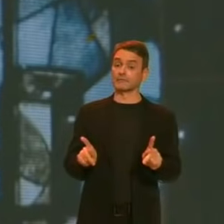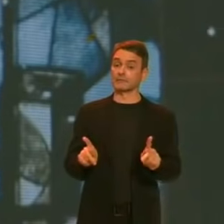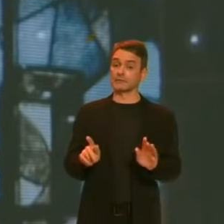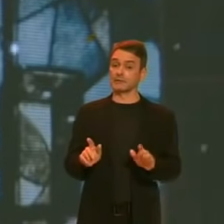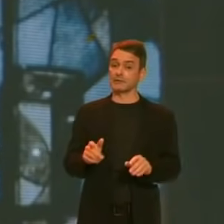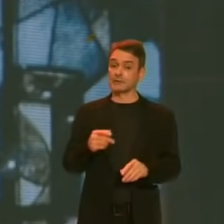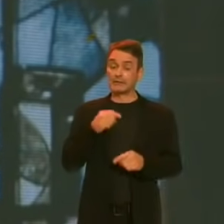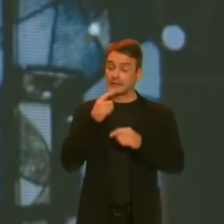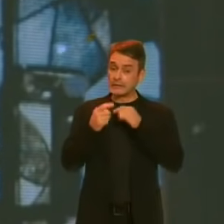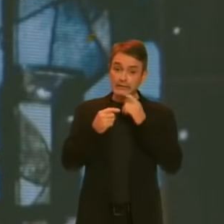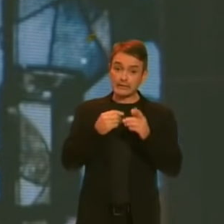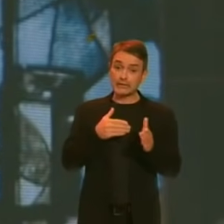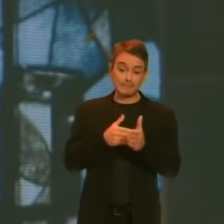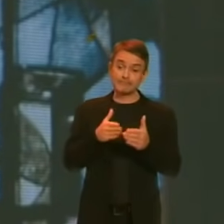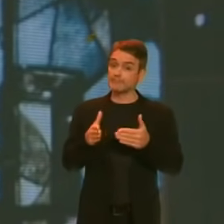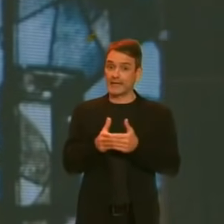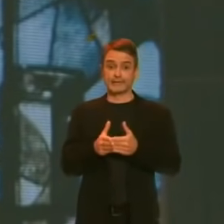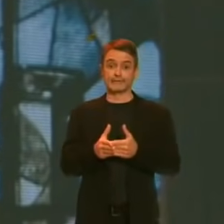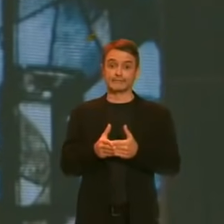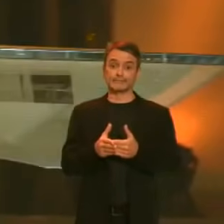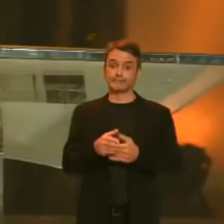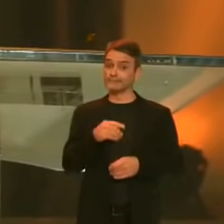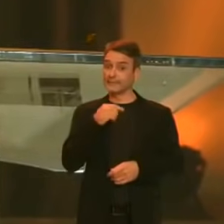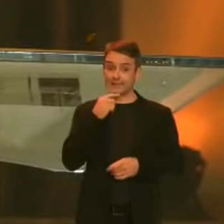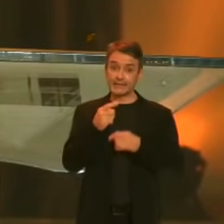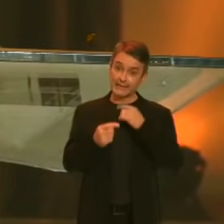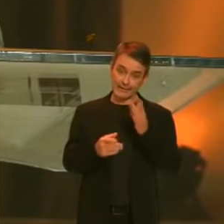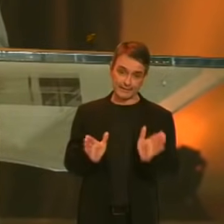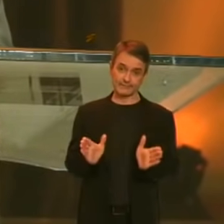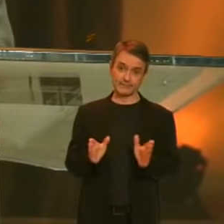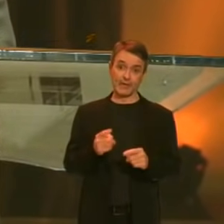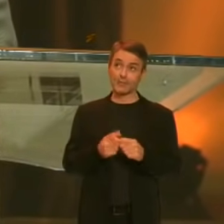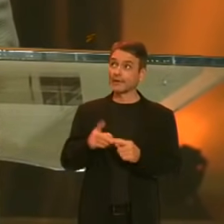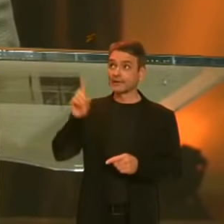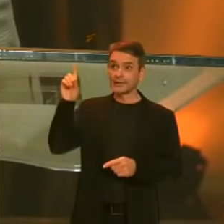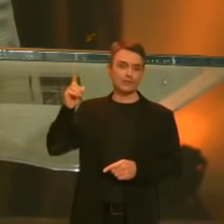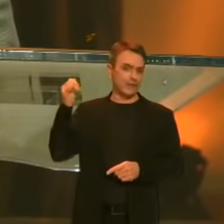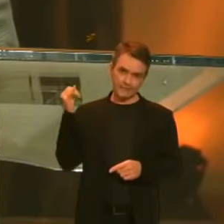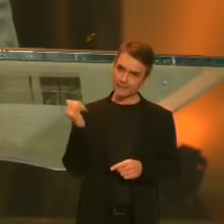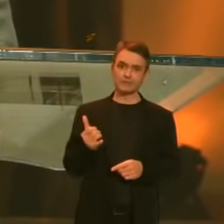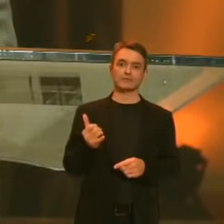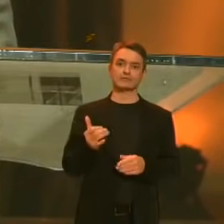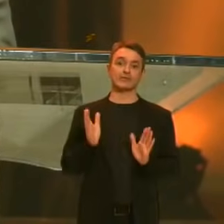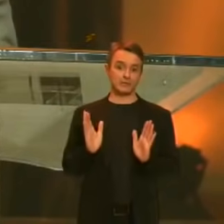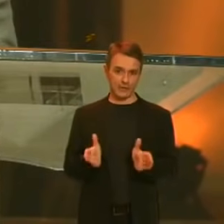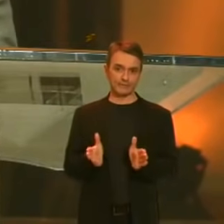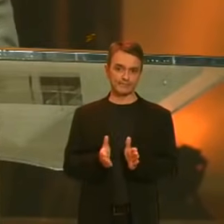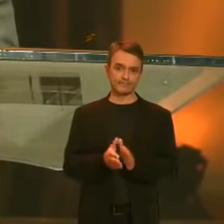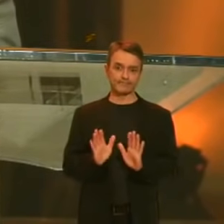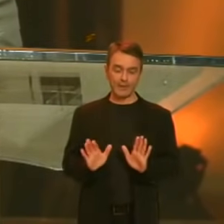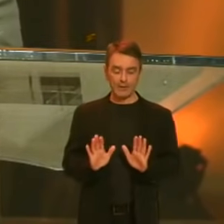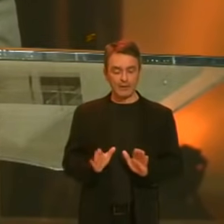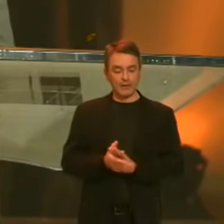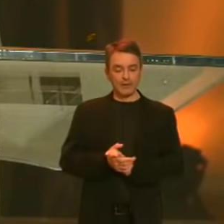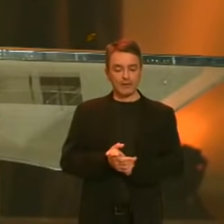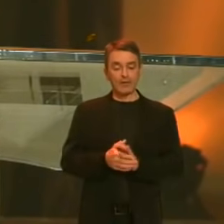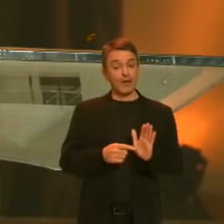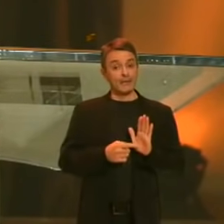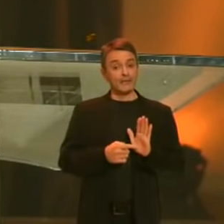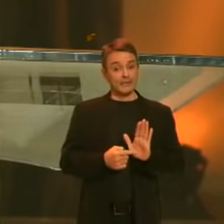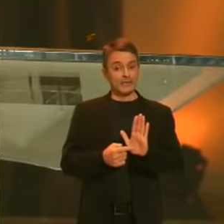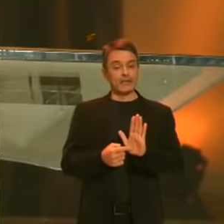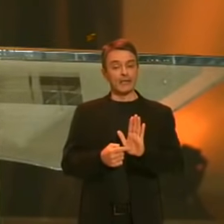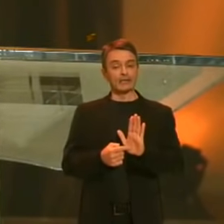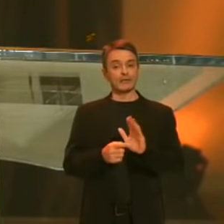porque Deus já declarou isso do seu trono. E ele vem, a maneira como ele está sendo